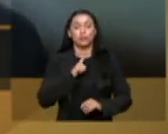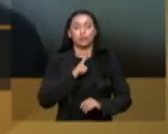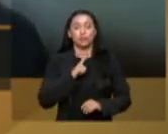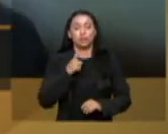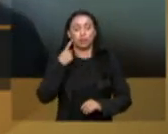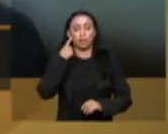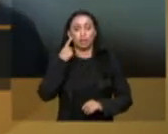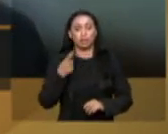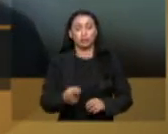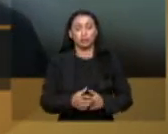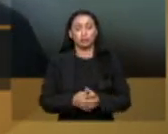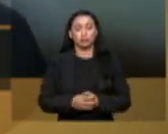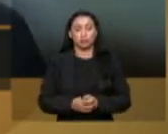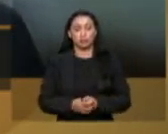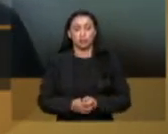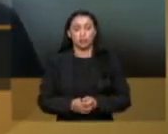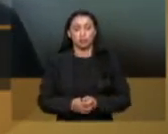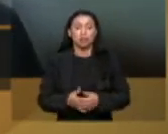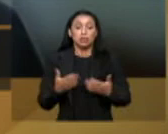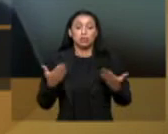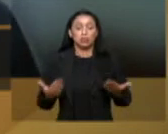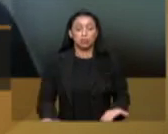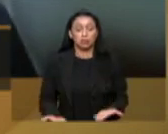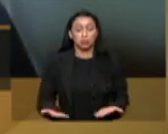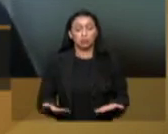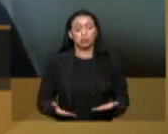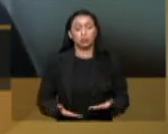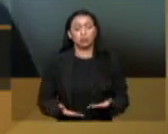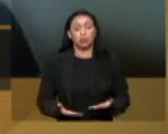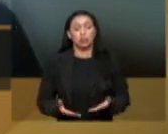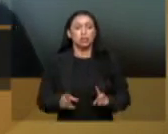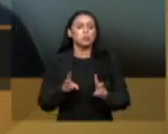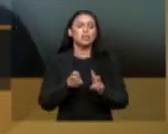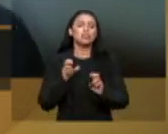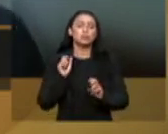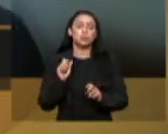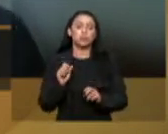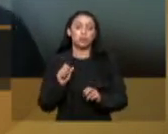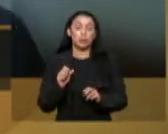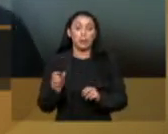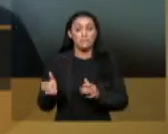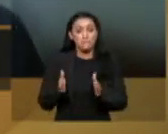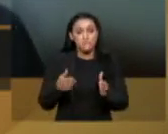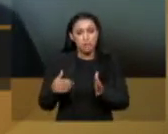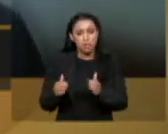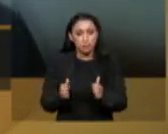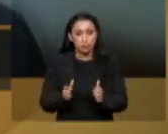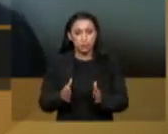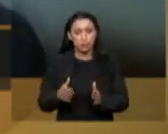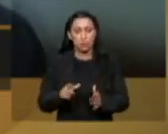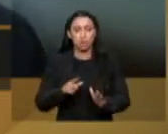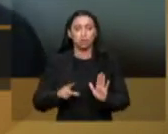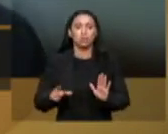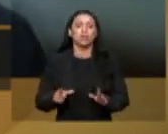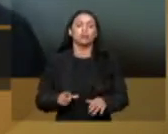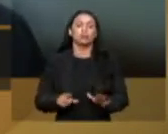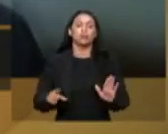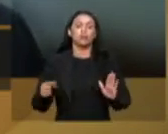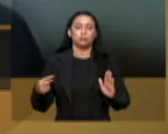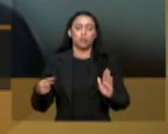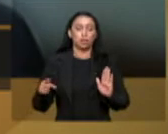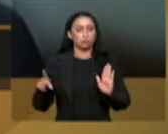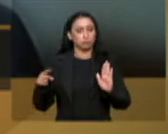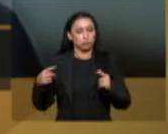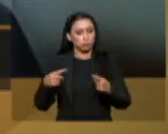impostos. Disso resulta que, para a flexibilização da legalidade